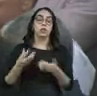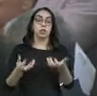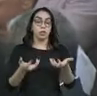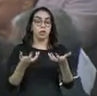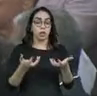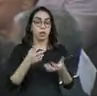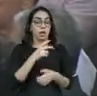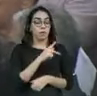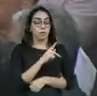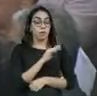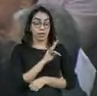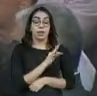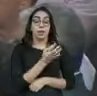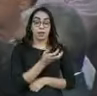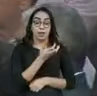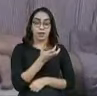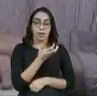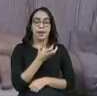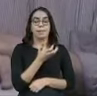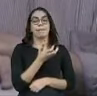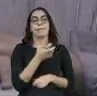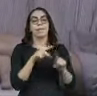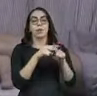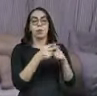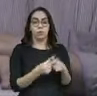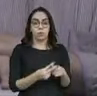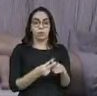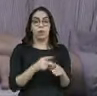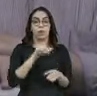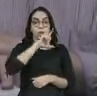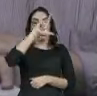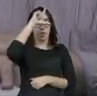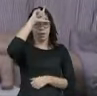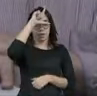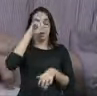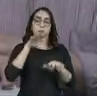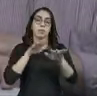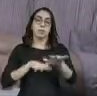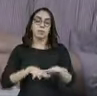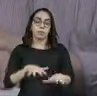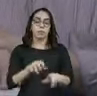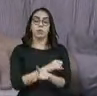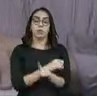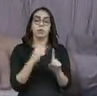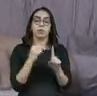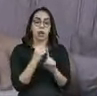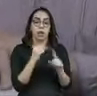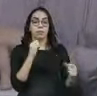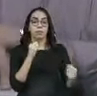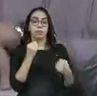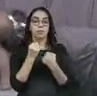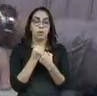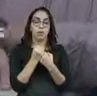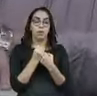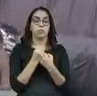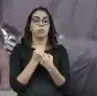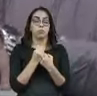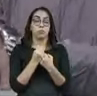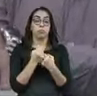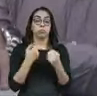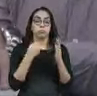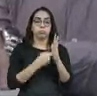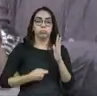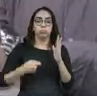ao lado das suas lideranças, dos movimentos sociais, dos apoiadores, da sua militância, dos